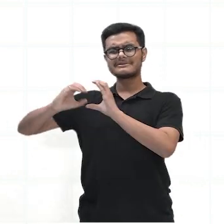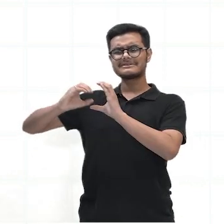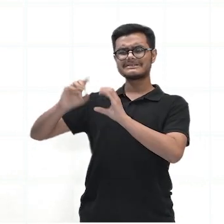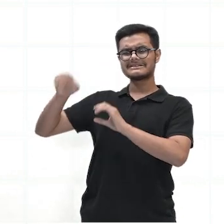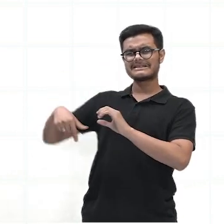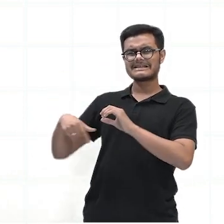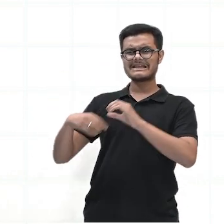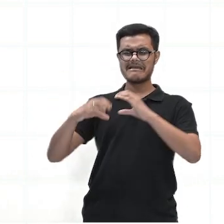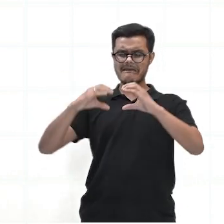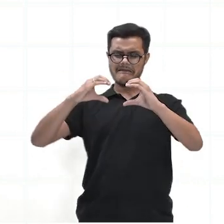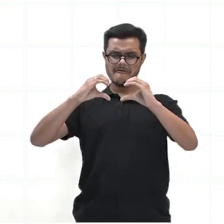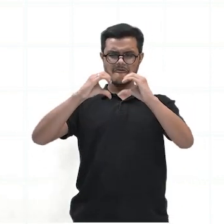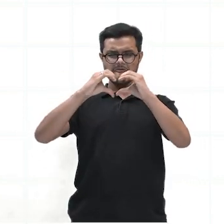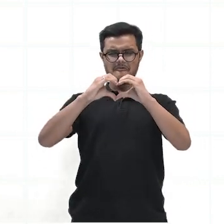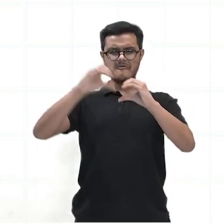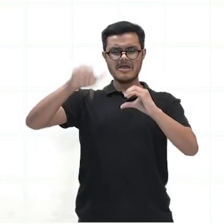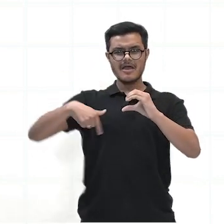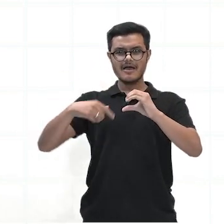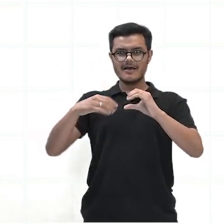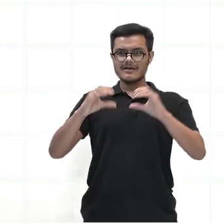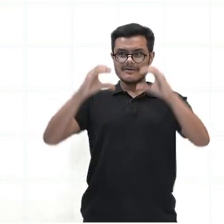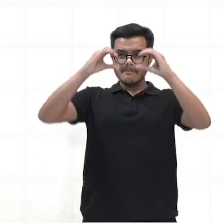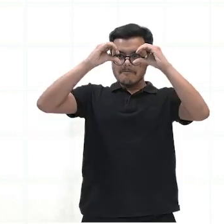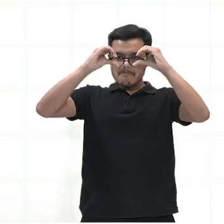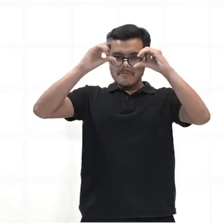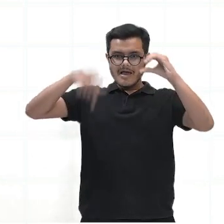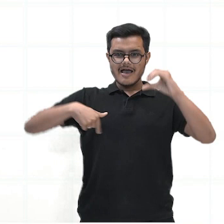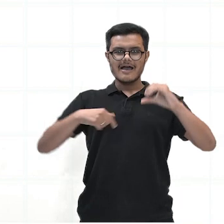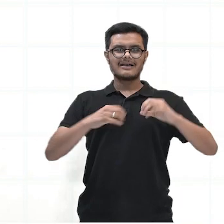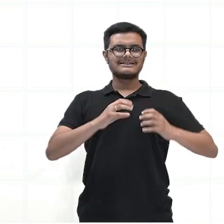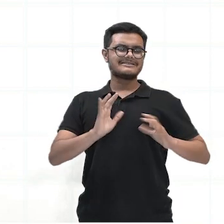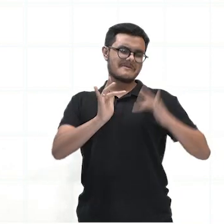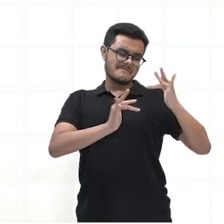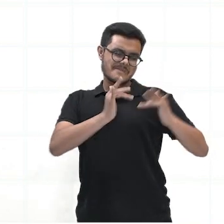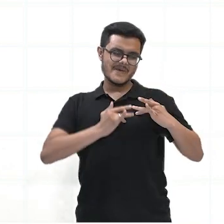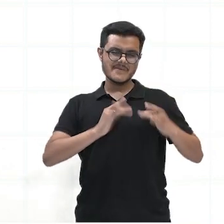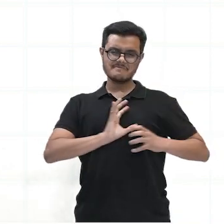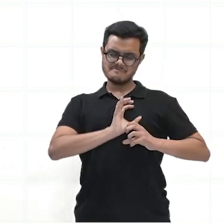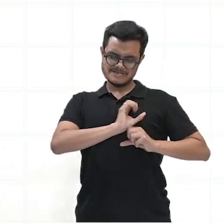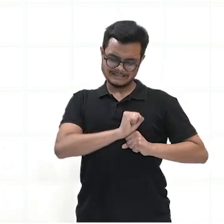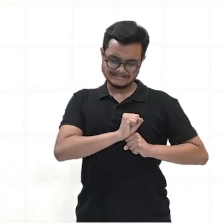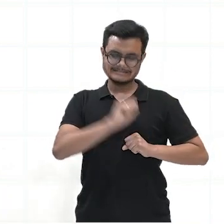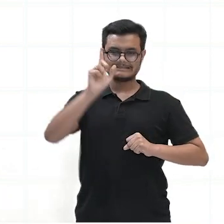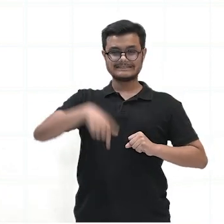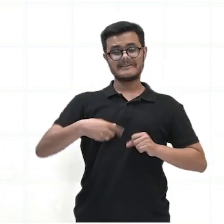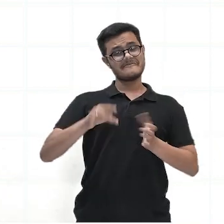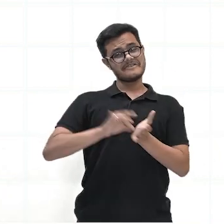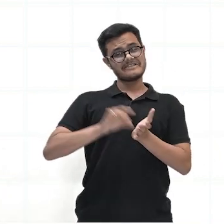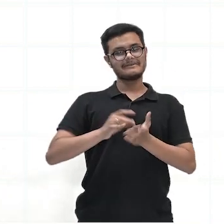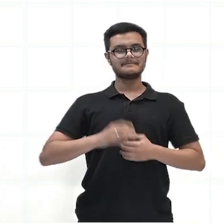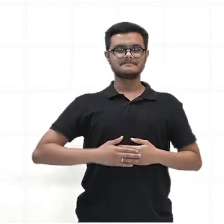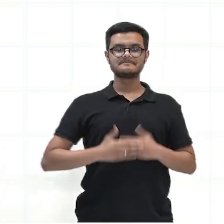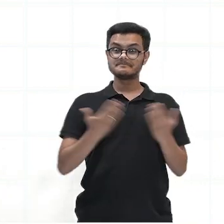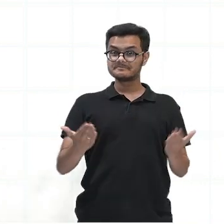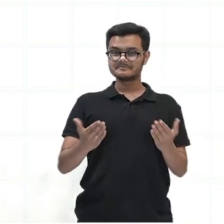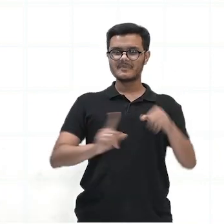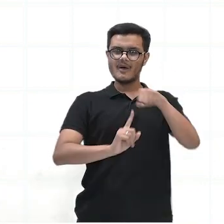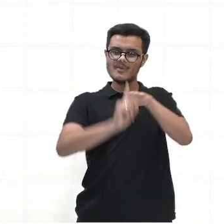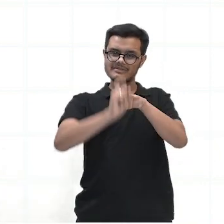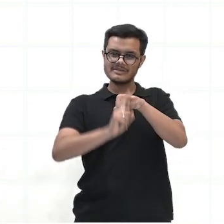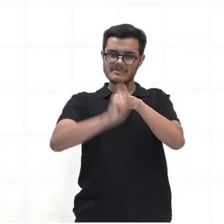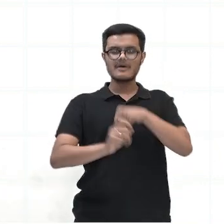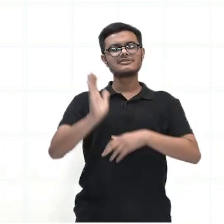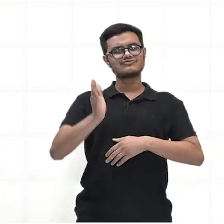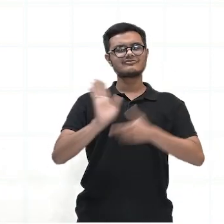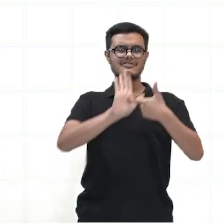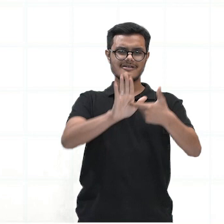a pessoa já está apaixonada, certo? Por causa dos olhares aqui, né? De corações. Então, as imagens, elas já dizem,